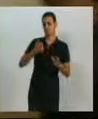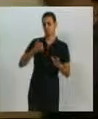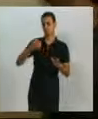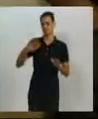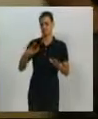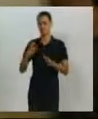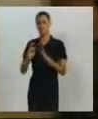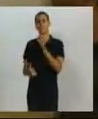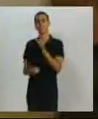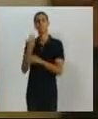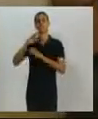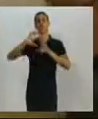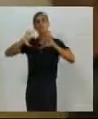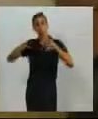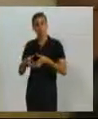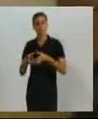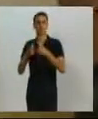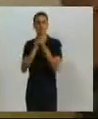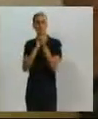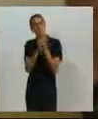comissão de acompanhamento